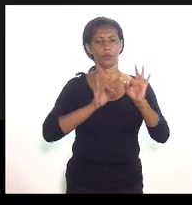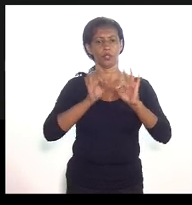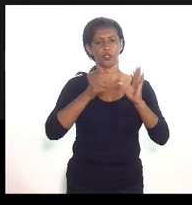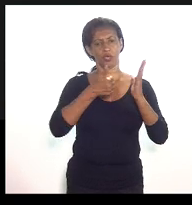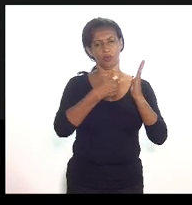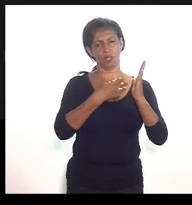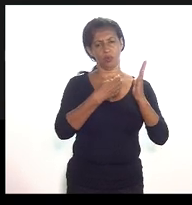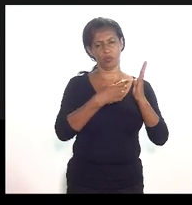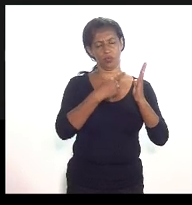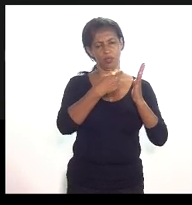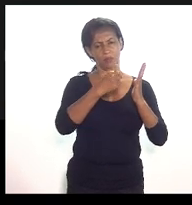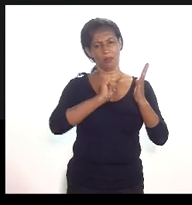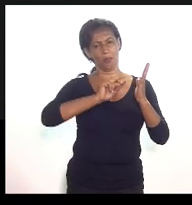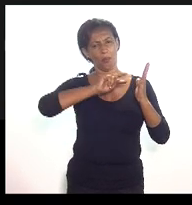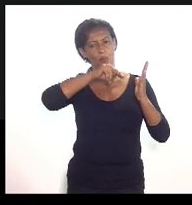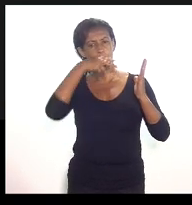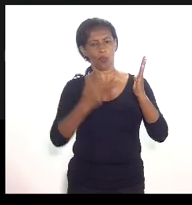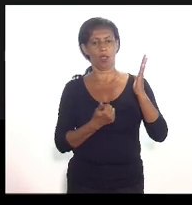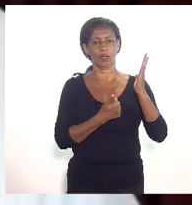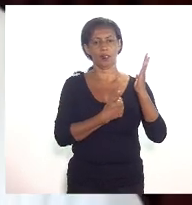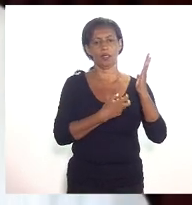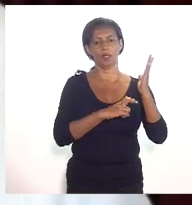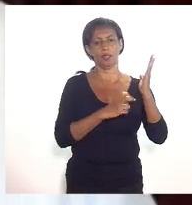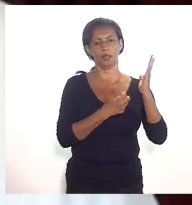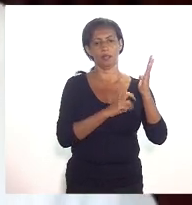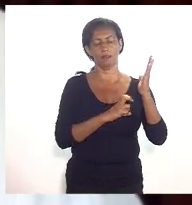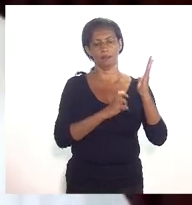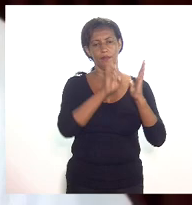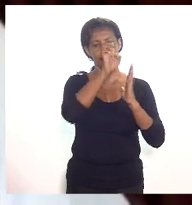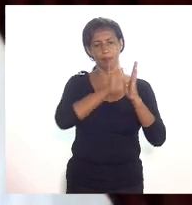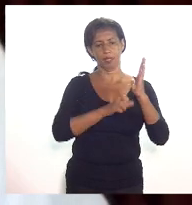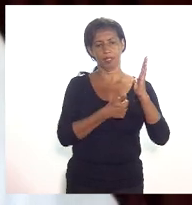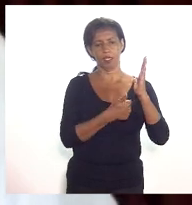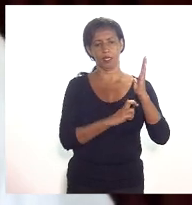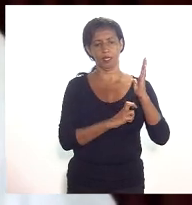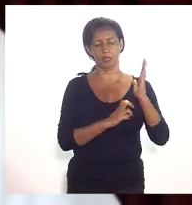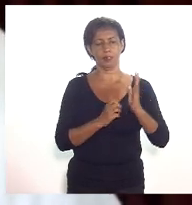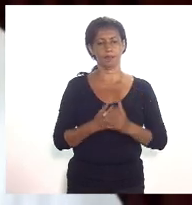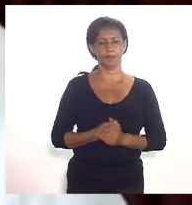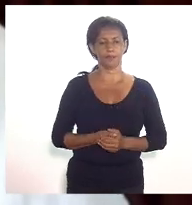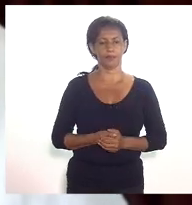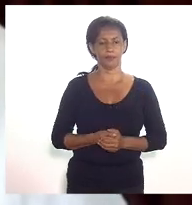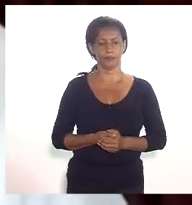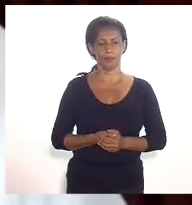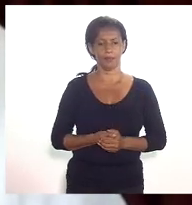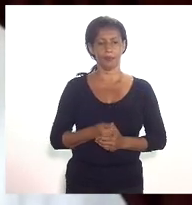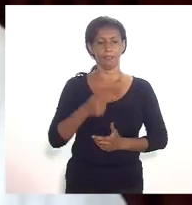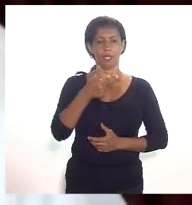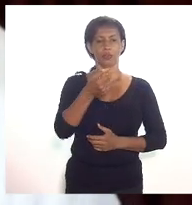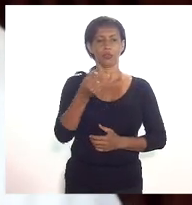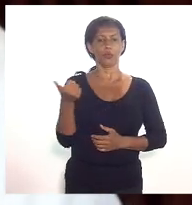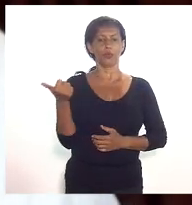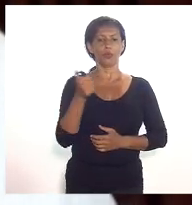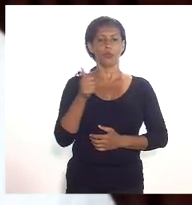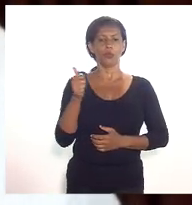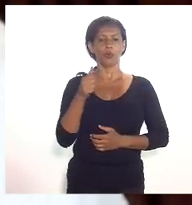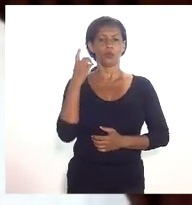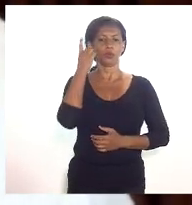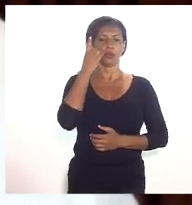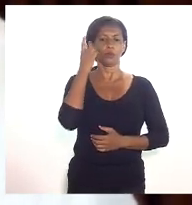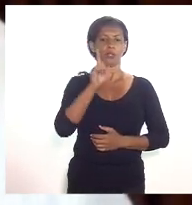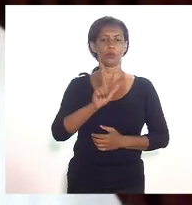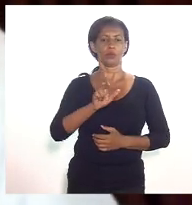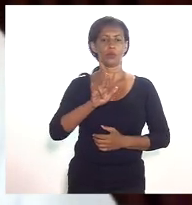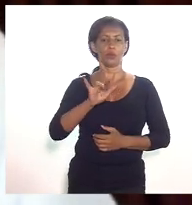15, deputado Rosenberg Reis, relator. Emenda 15, emendas de plenário ao projeto de lei 269/2011, autoria do deputado Luiz Paulo.